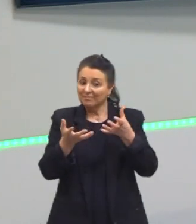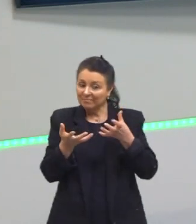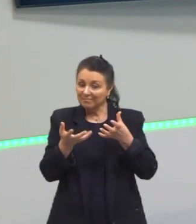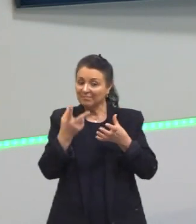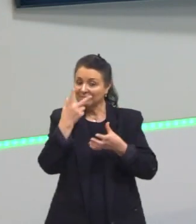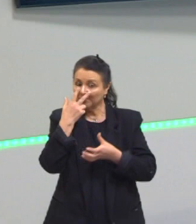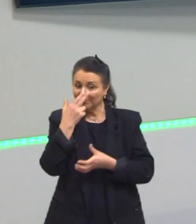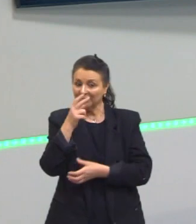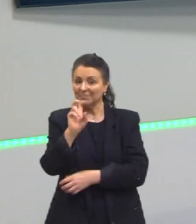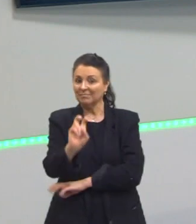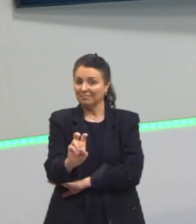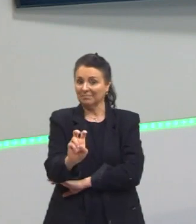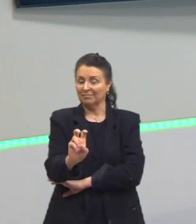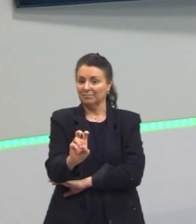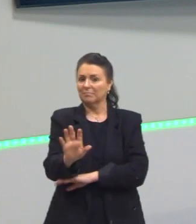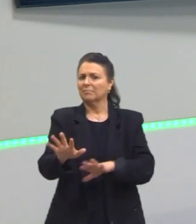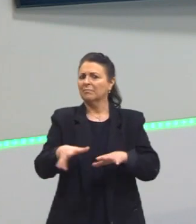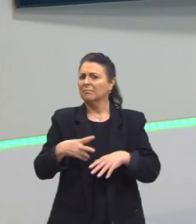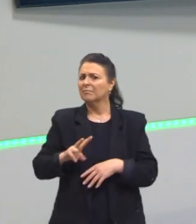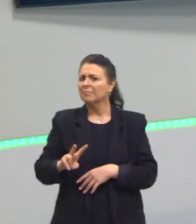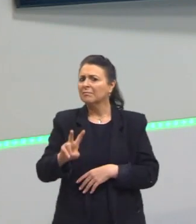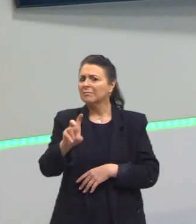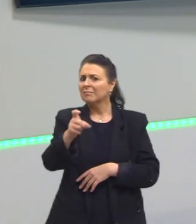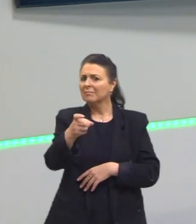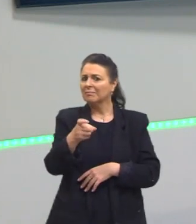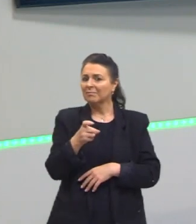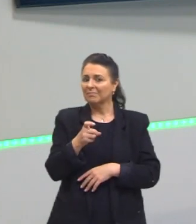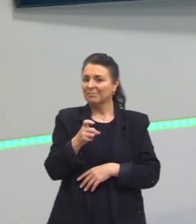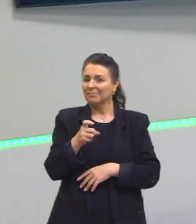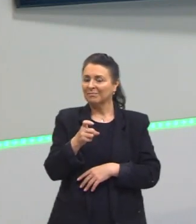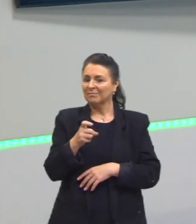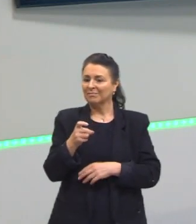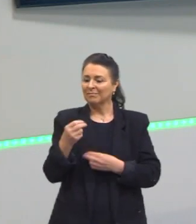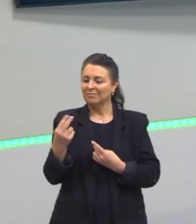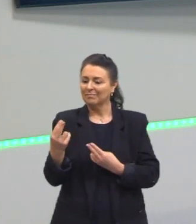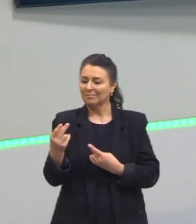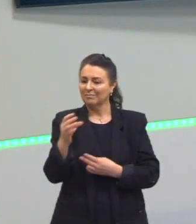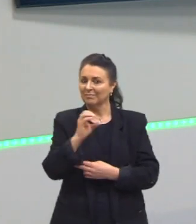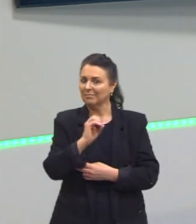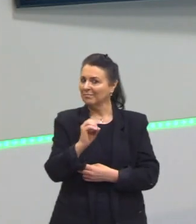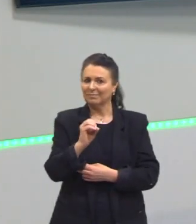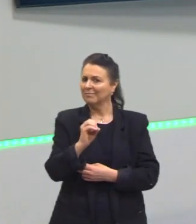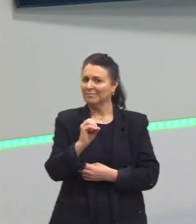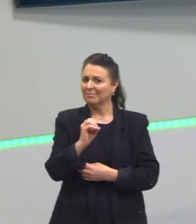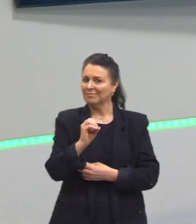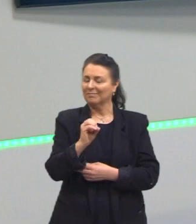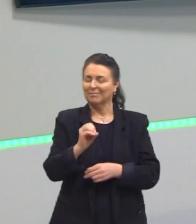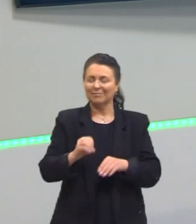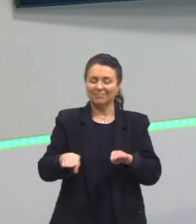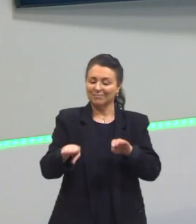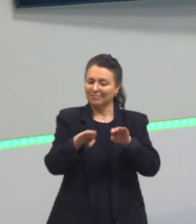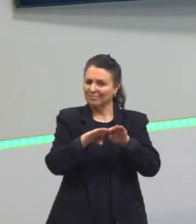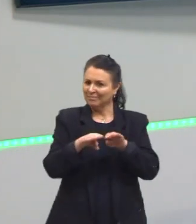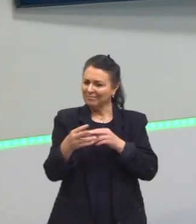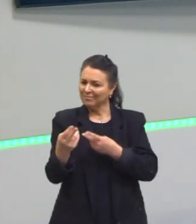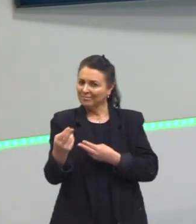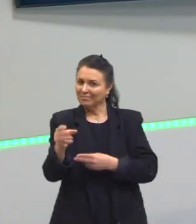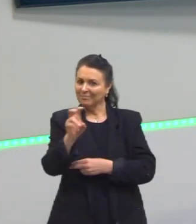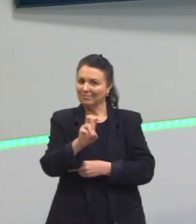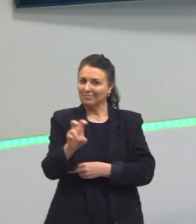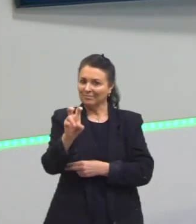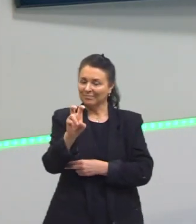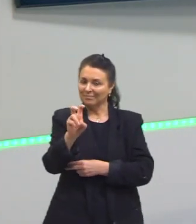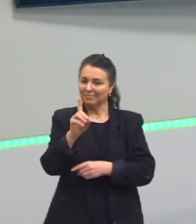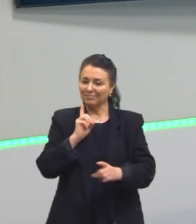igual a 5. Qual o valor de x? Ao invés de igualarmos a zero, nós teríamos igualado a 5 e determinado o valor